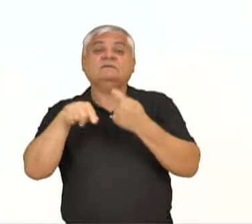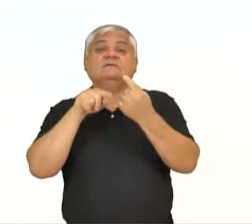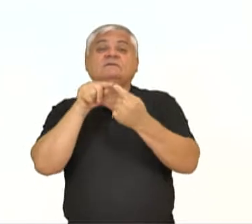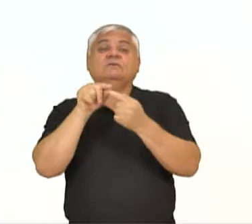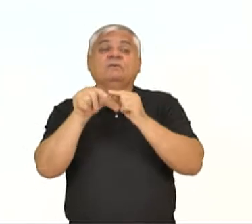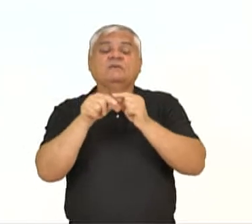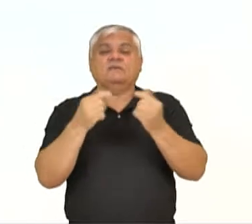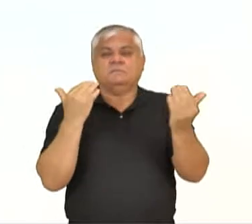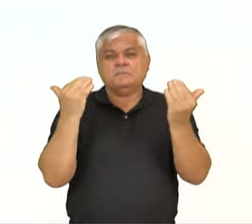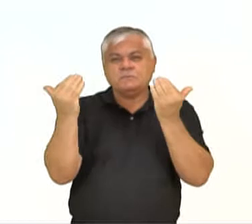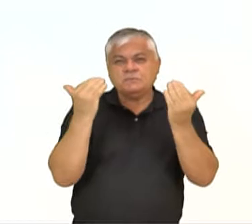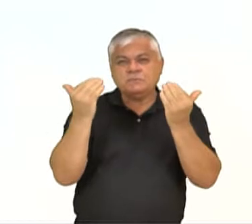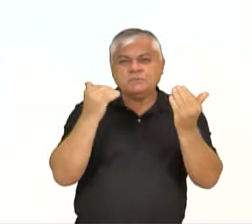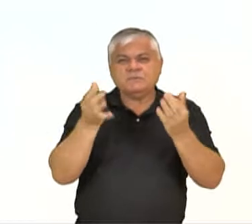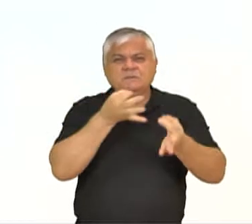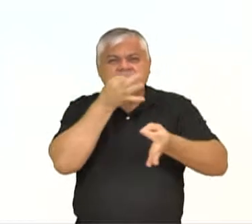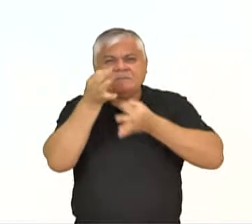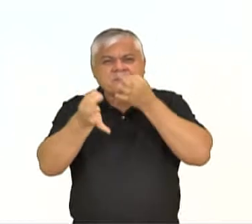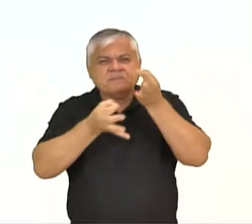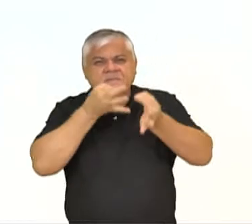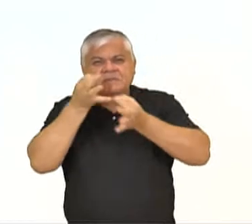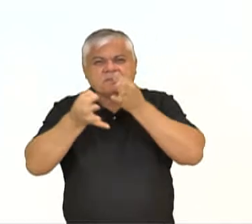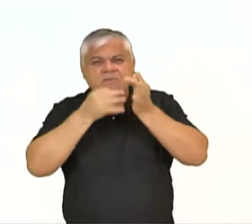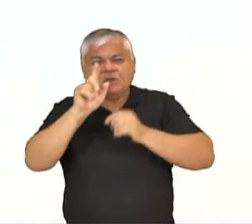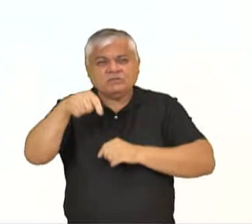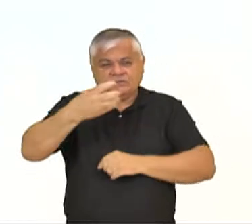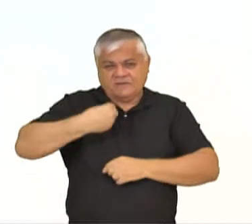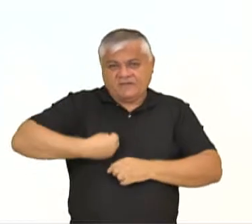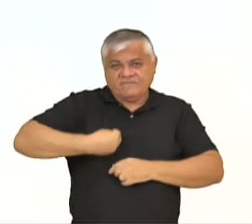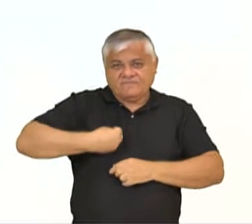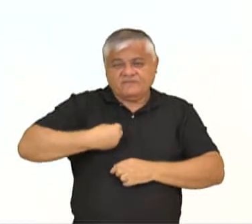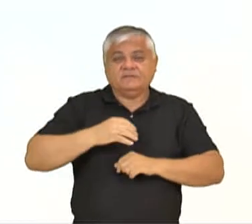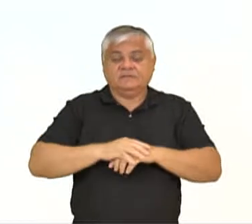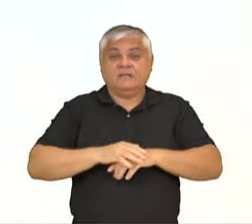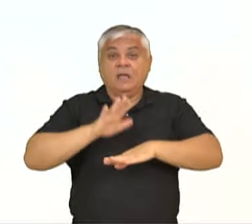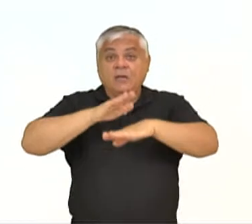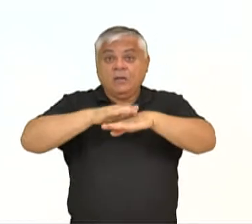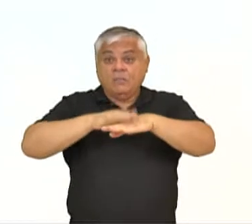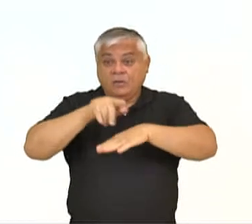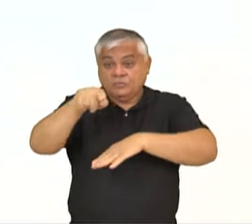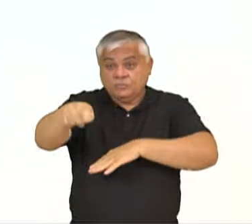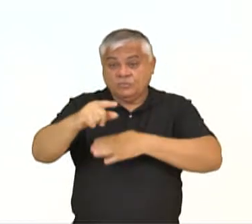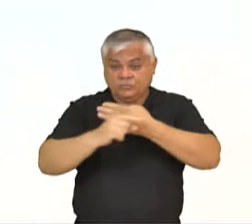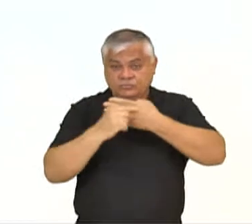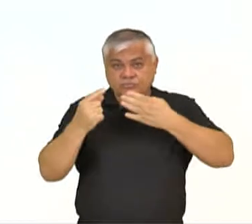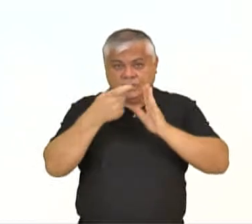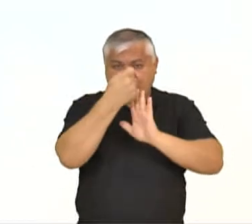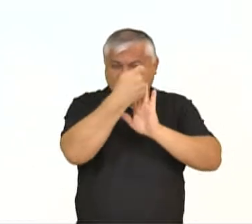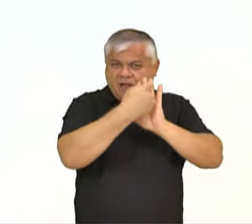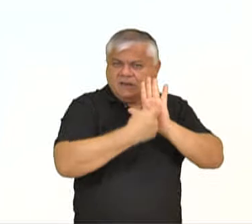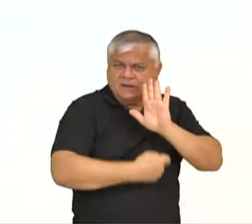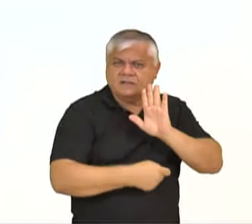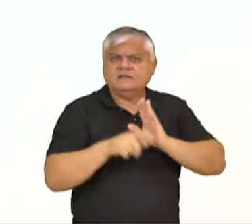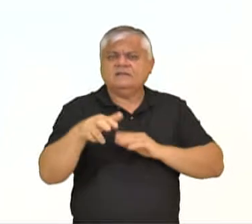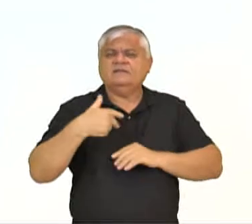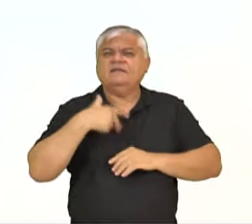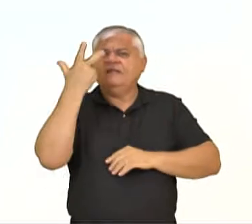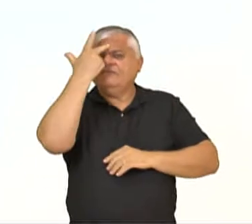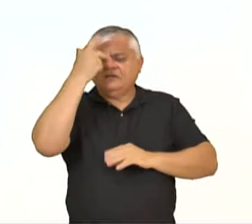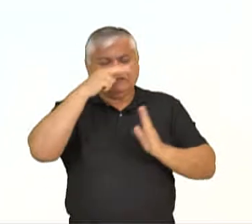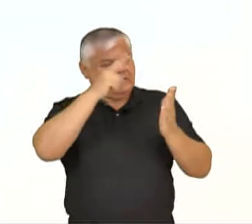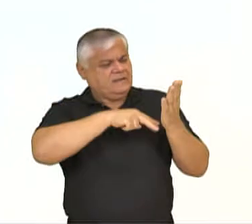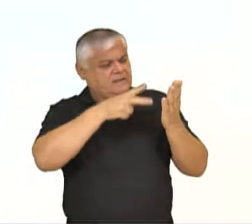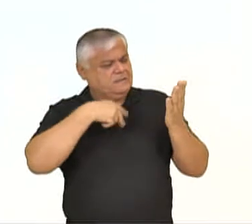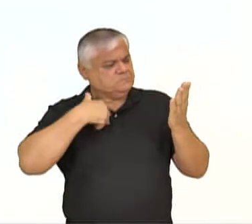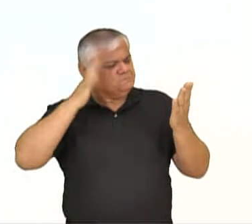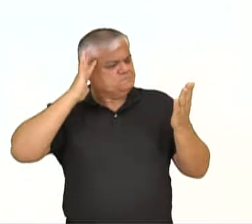uma análise crítica das situações cotidianas. O autor, o cronista, ele faz com que o leitor reflita sobre